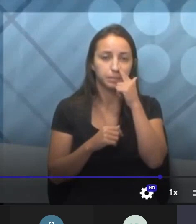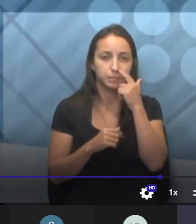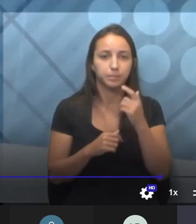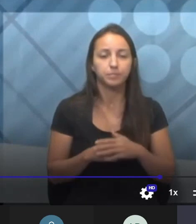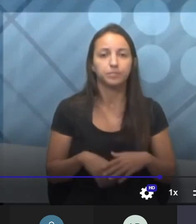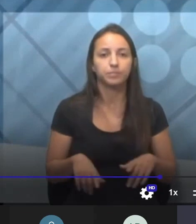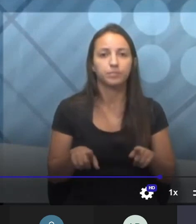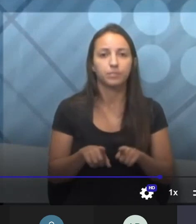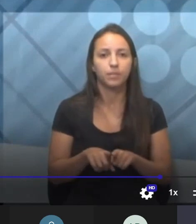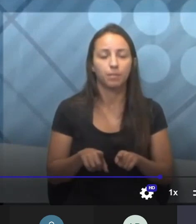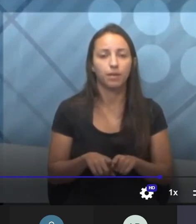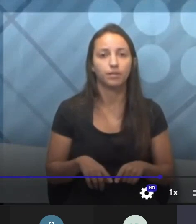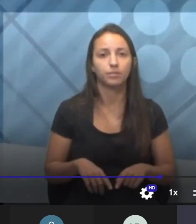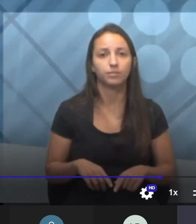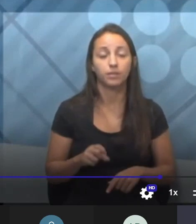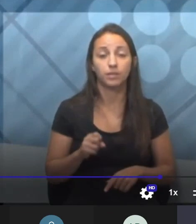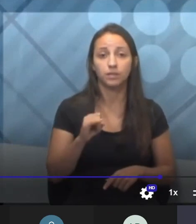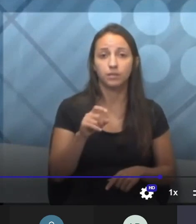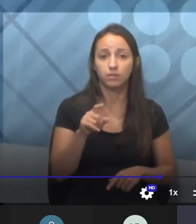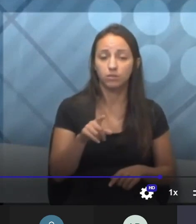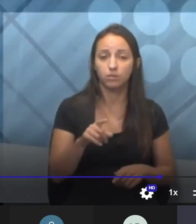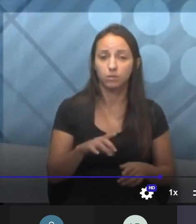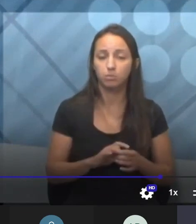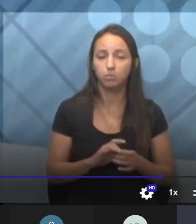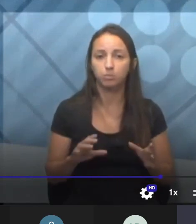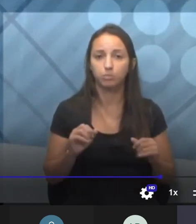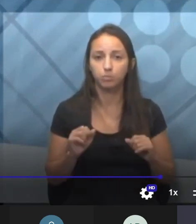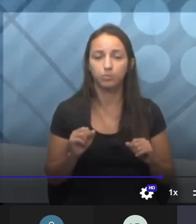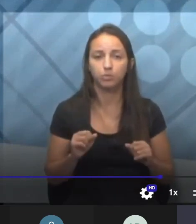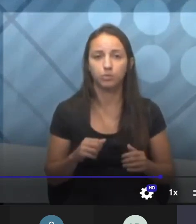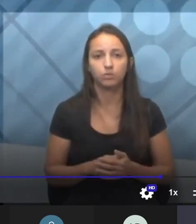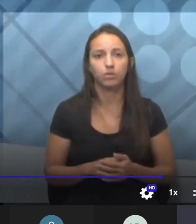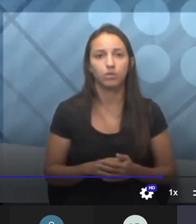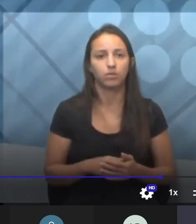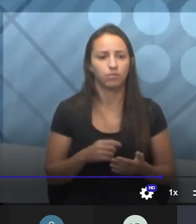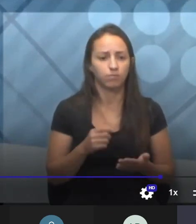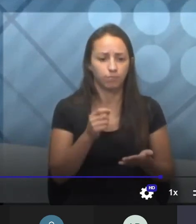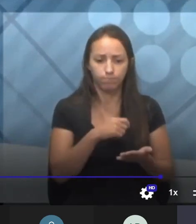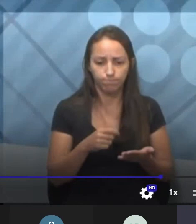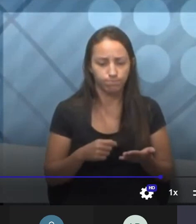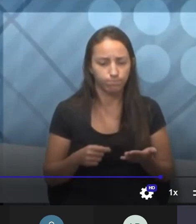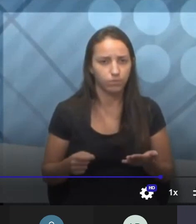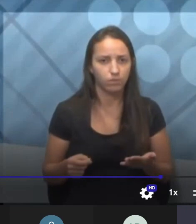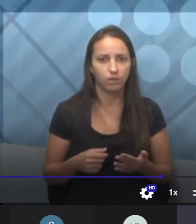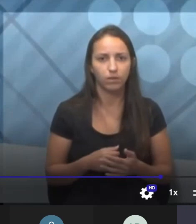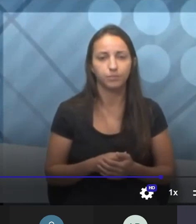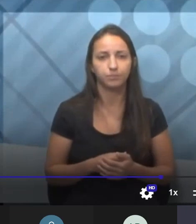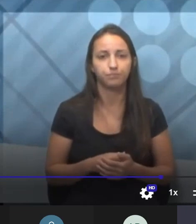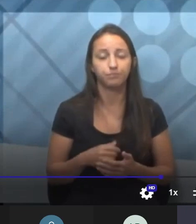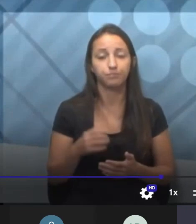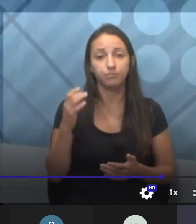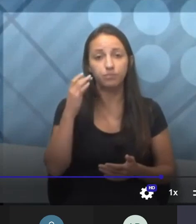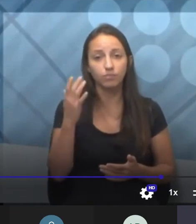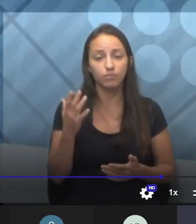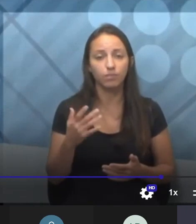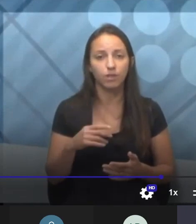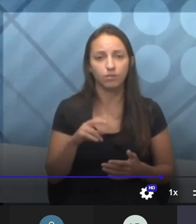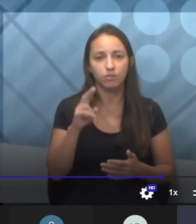prática. E se você tiver disponibilidade, enquanto assiste essa aula, já vai croquisando aí, porque isso